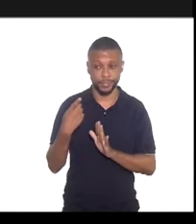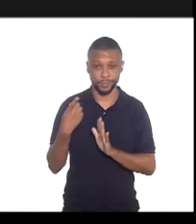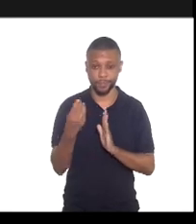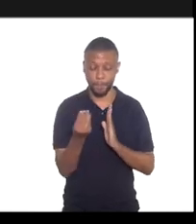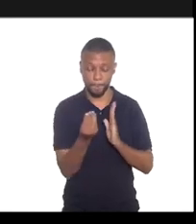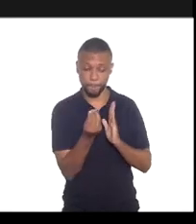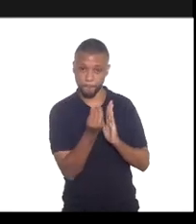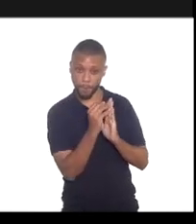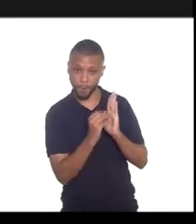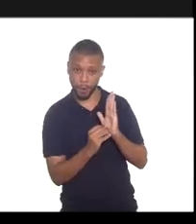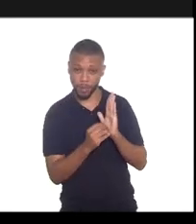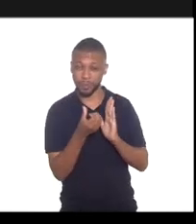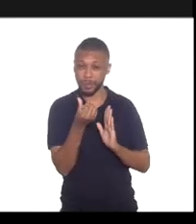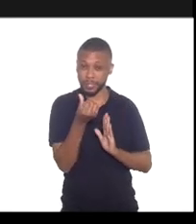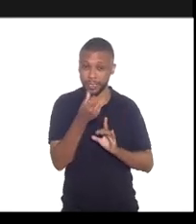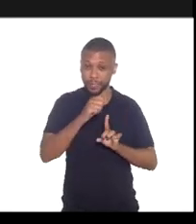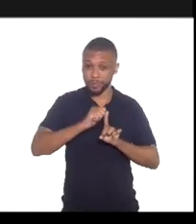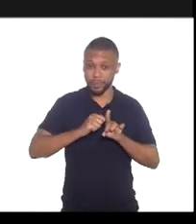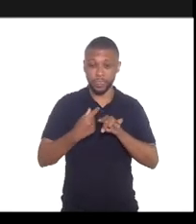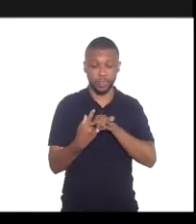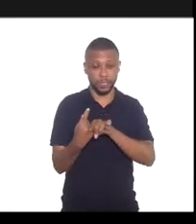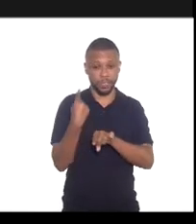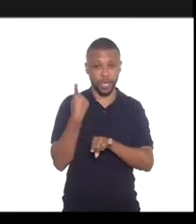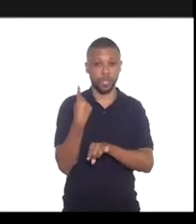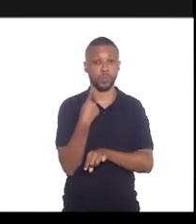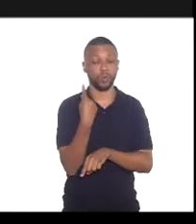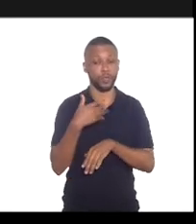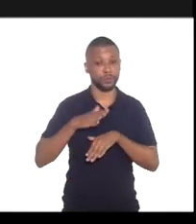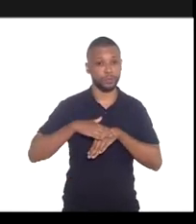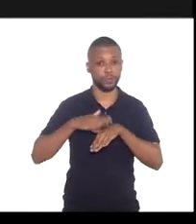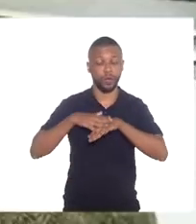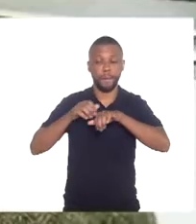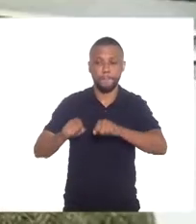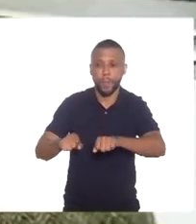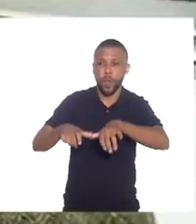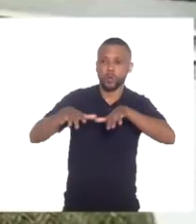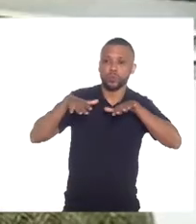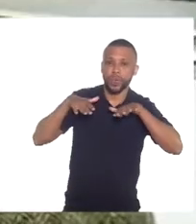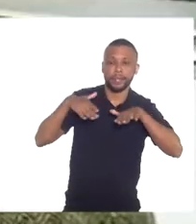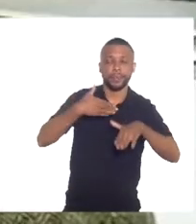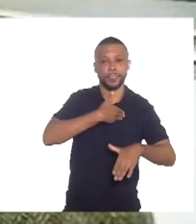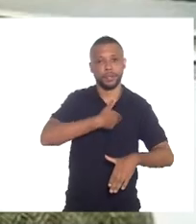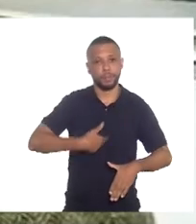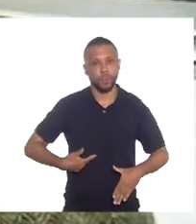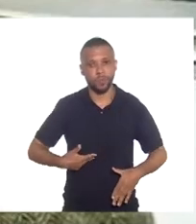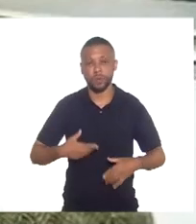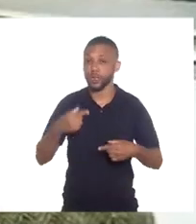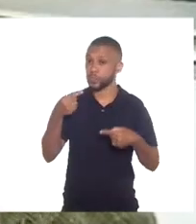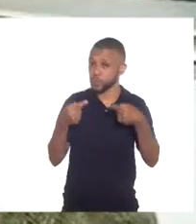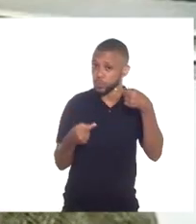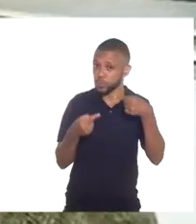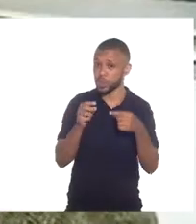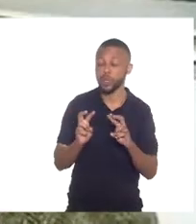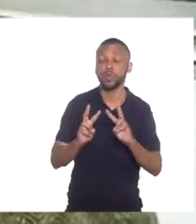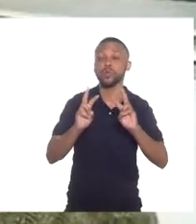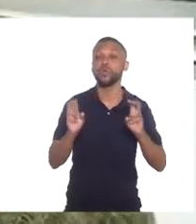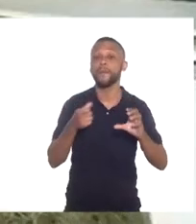já uns 6 meses atrás, uma grande audiência pública só sobre